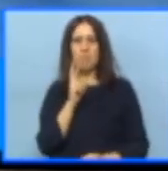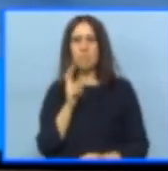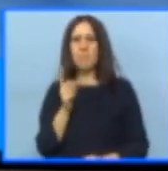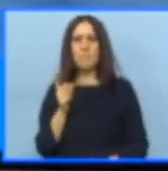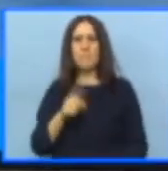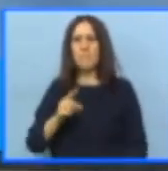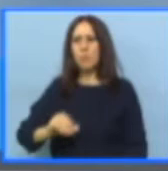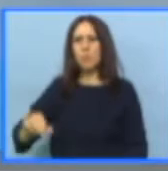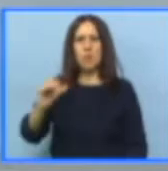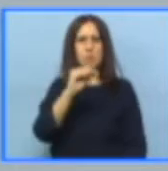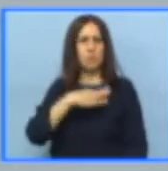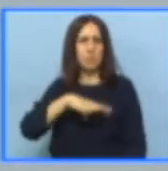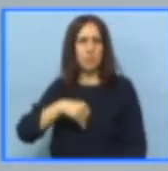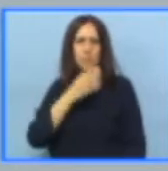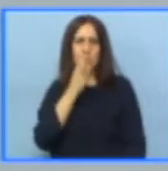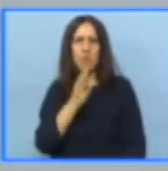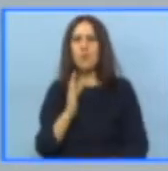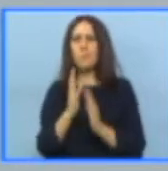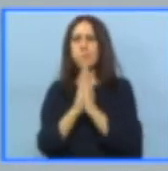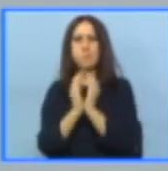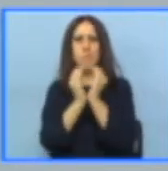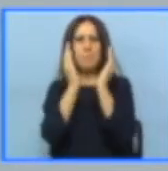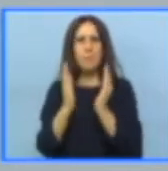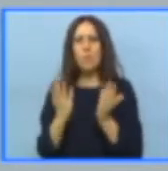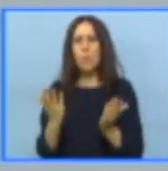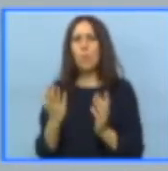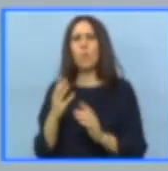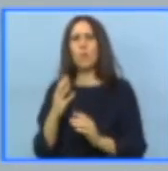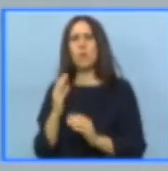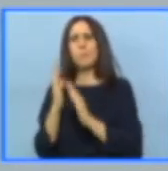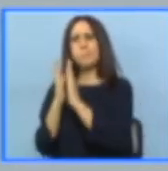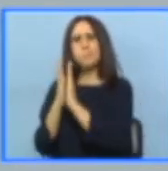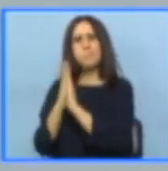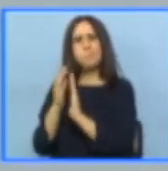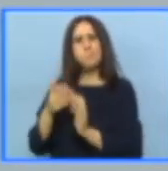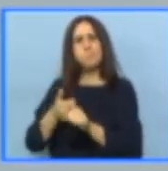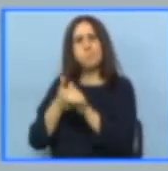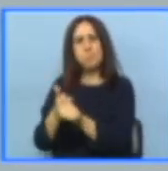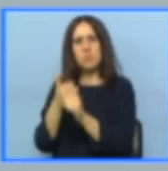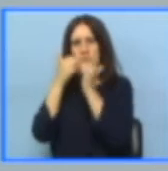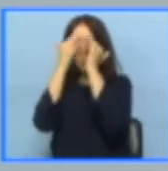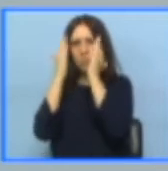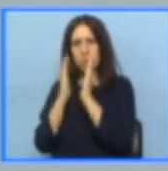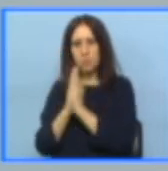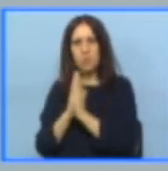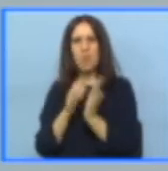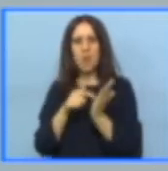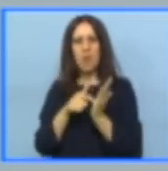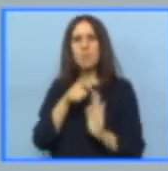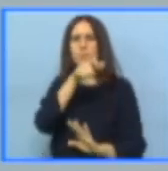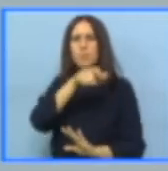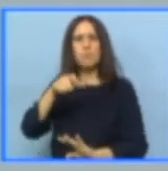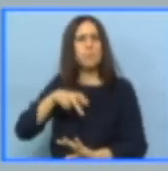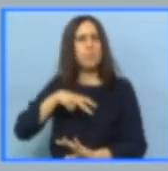os lugares do mundo, ou capelas, ou mesmo igrejas dedicadas à invocação de Nossa Senhora, onde nós encontramos portugueses por